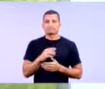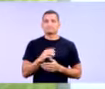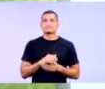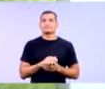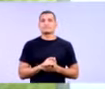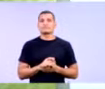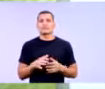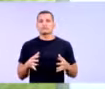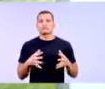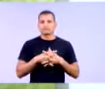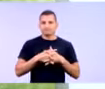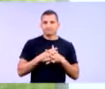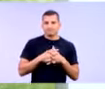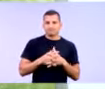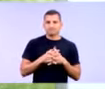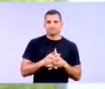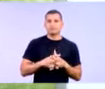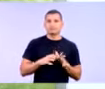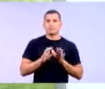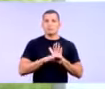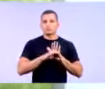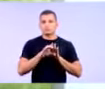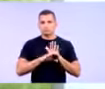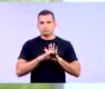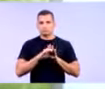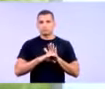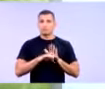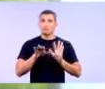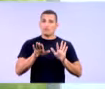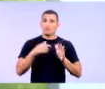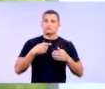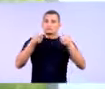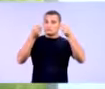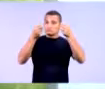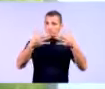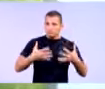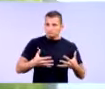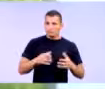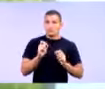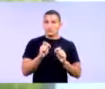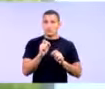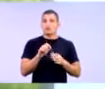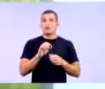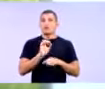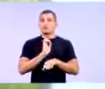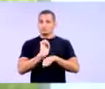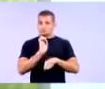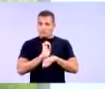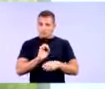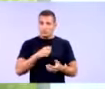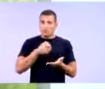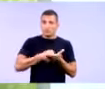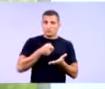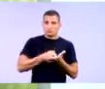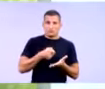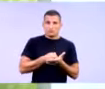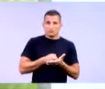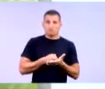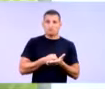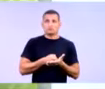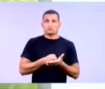certa confusão de conceito, mas eu venho dizer que o estágio, por ele ser